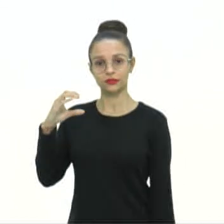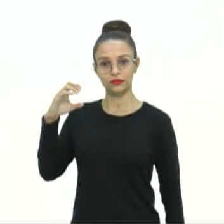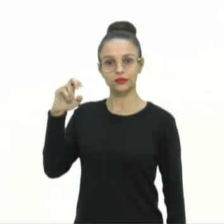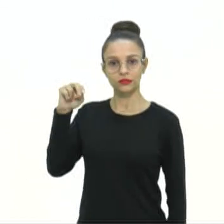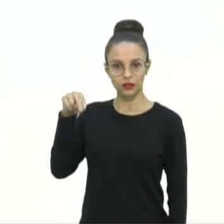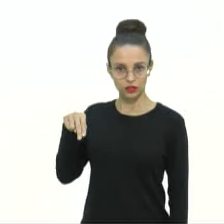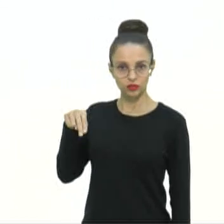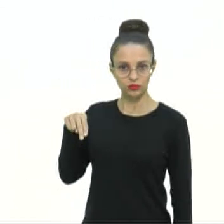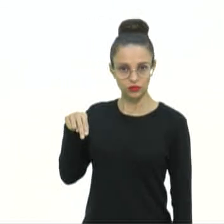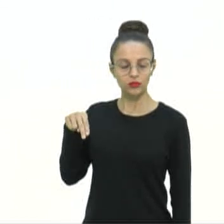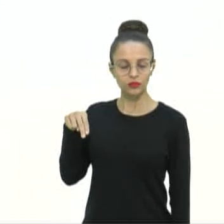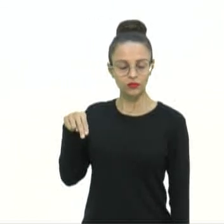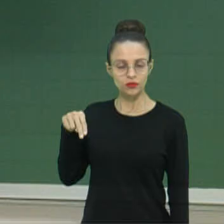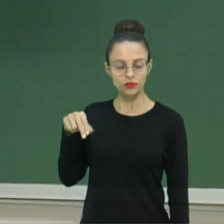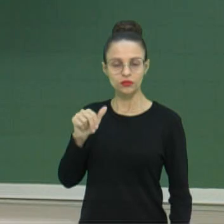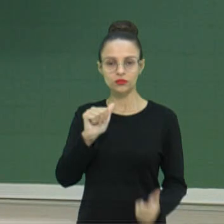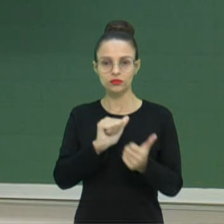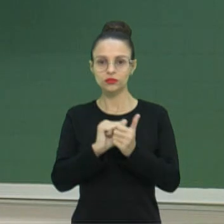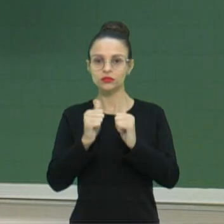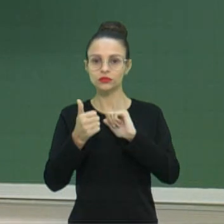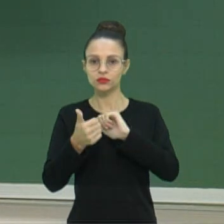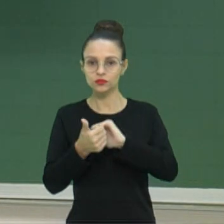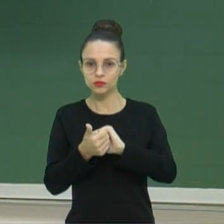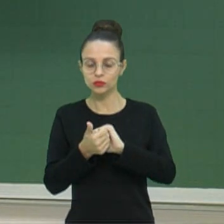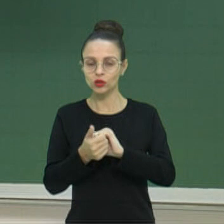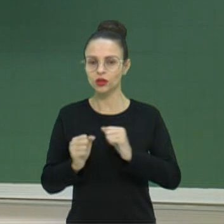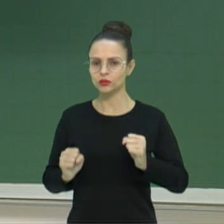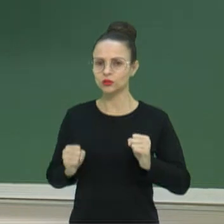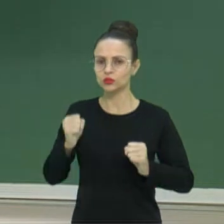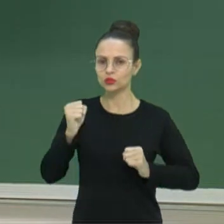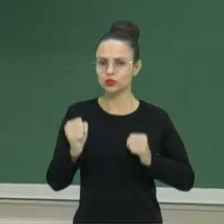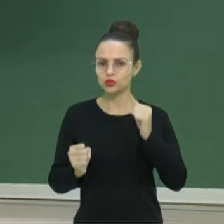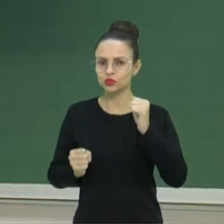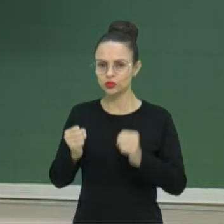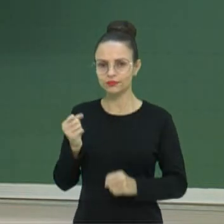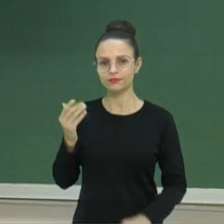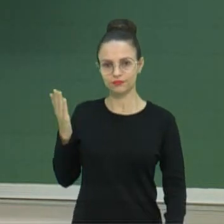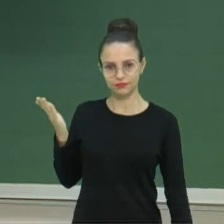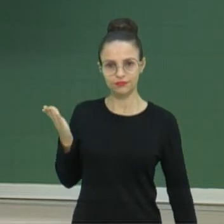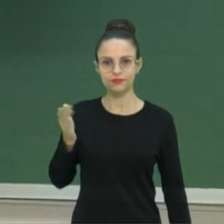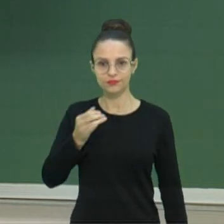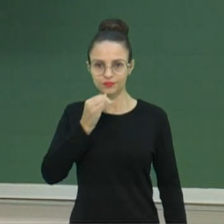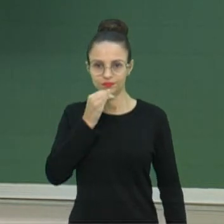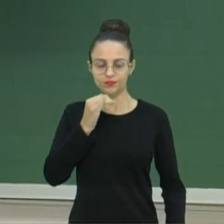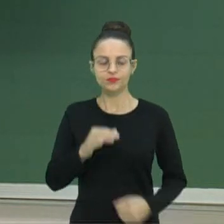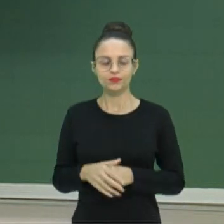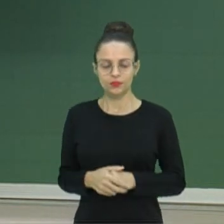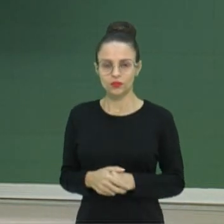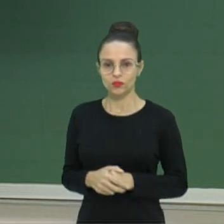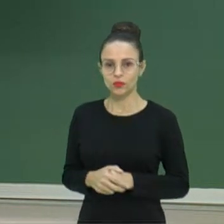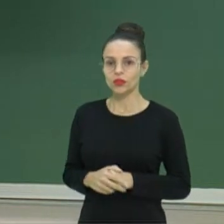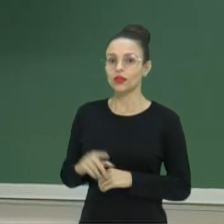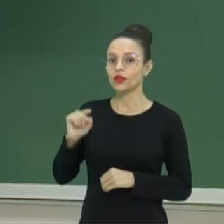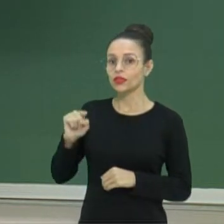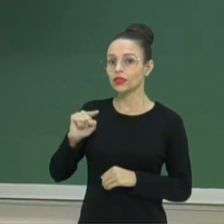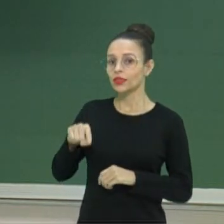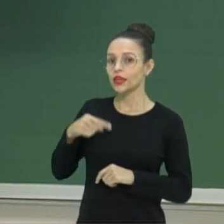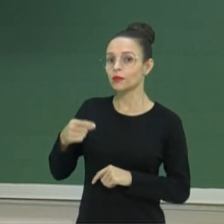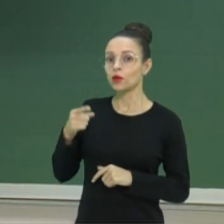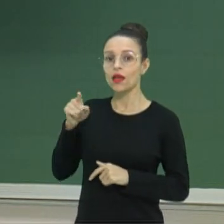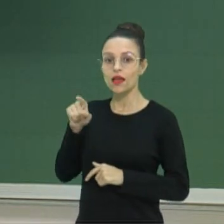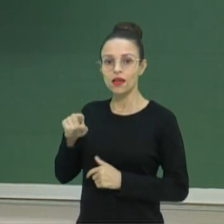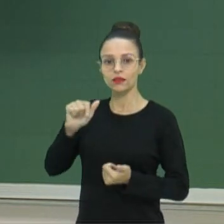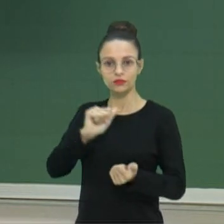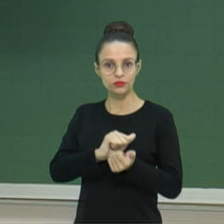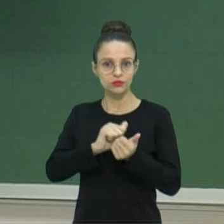cinética, certo? Ou seja, ele está transformando a energia em corrida aqui nessa situação. Em seguida, essa se transforma em